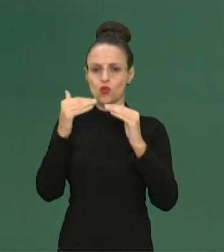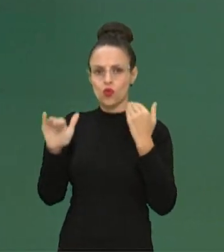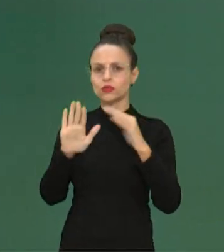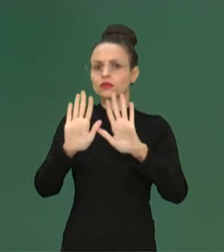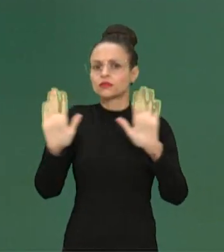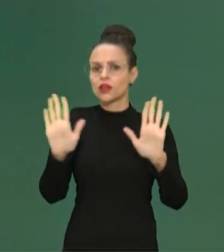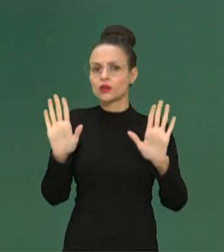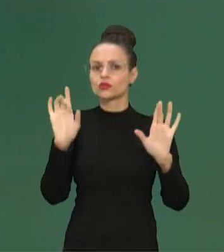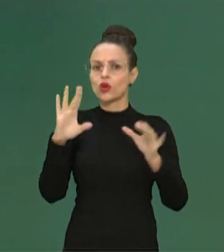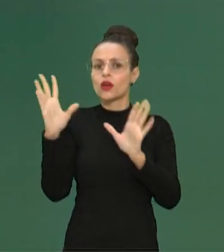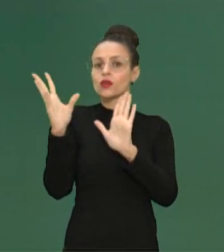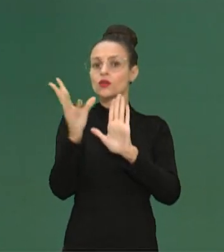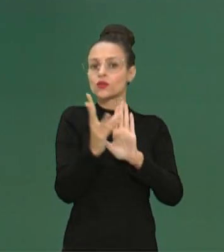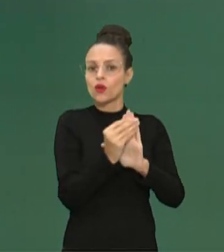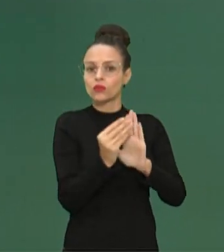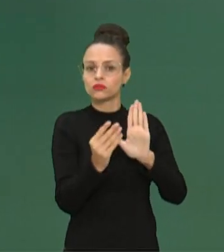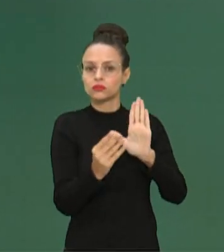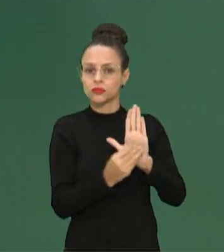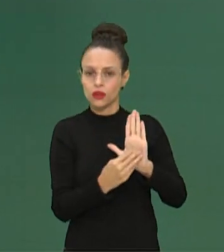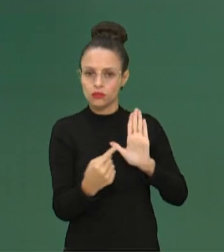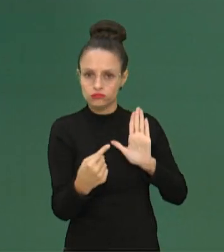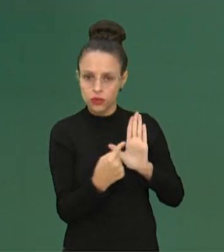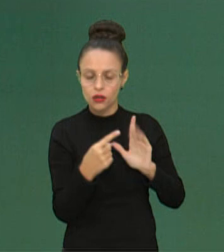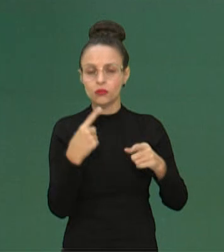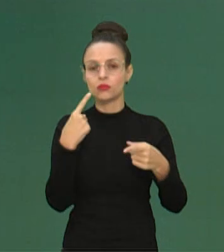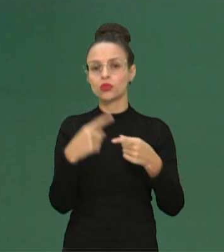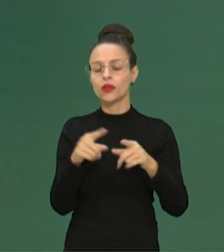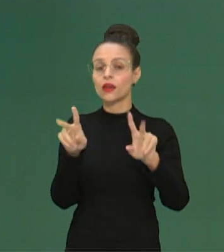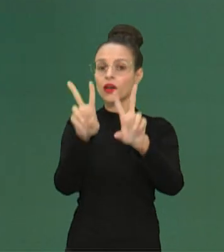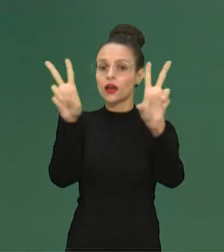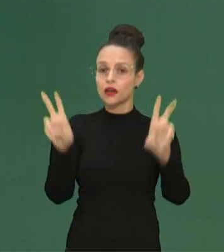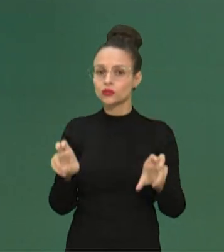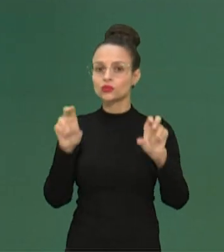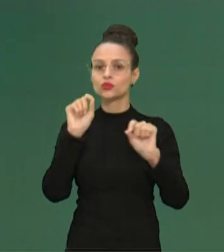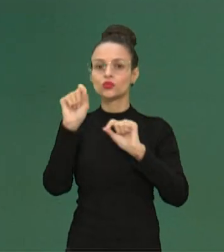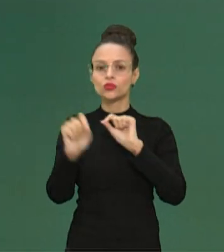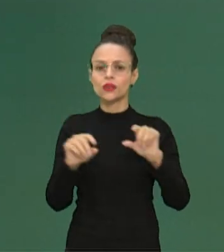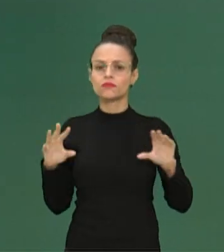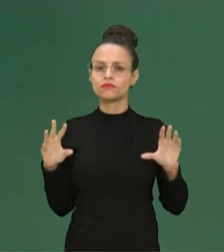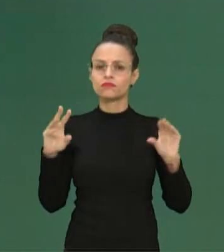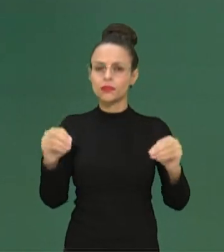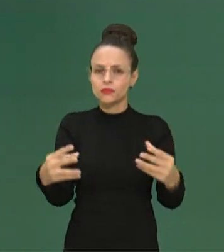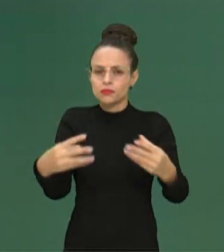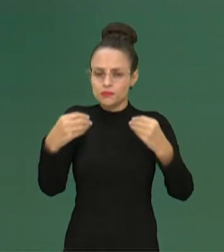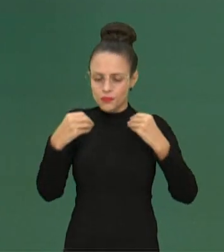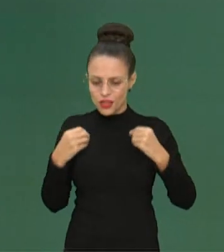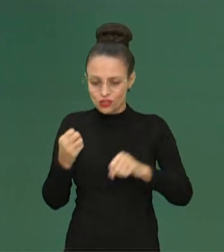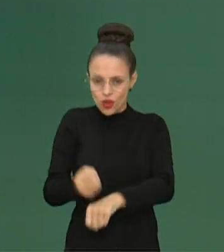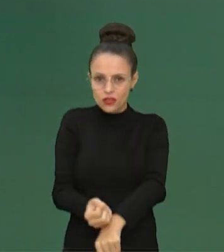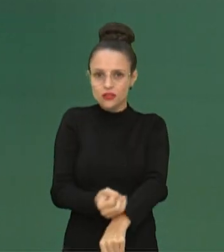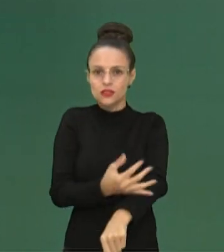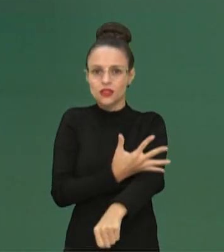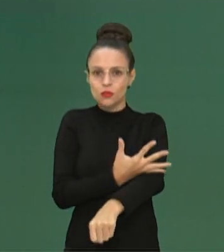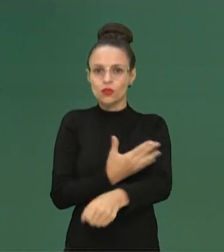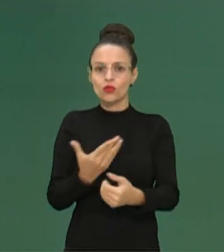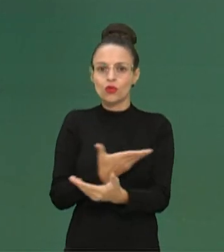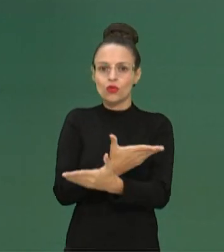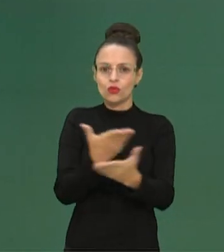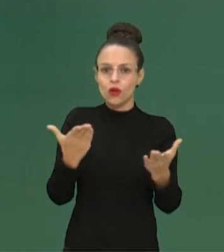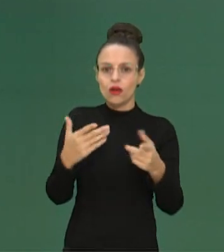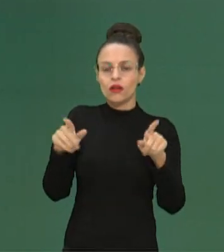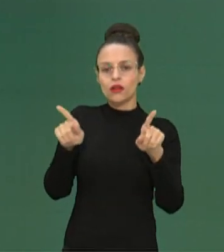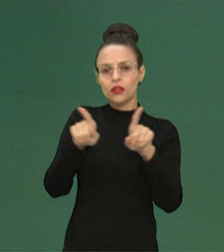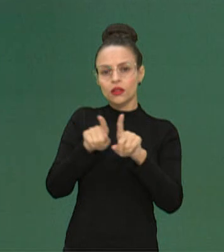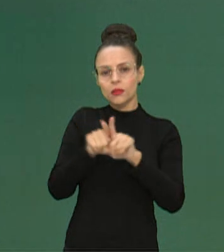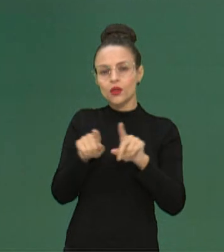questão de conteúdo, porque esse assunto mexe com as nossas emoções, mexe com a